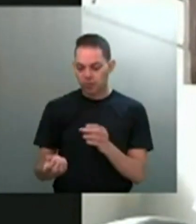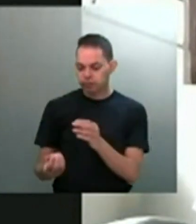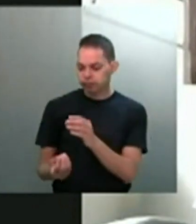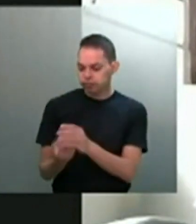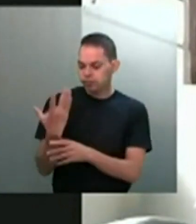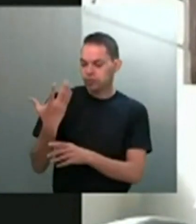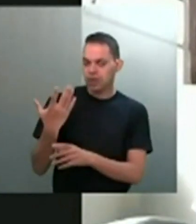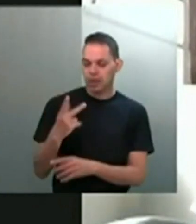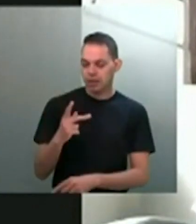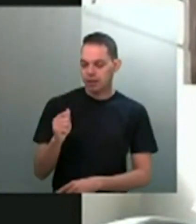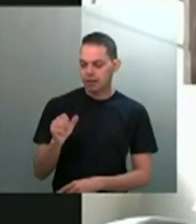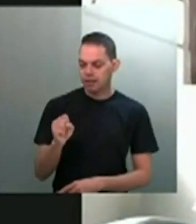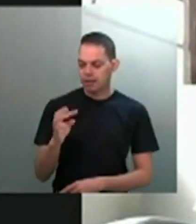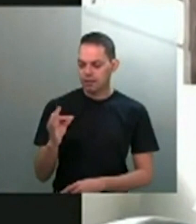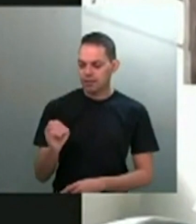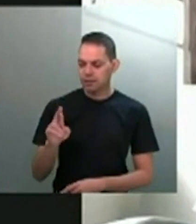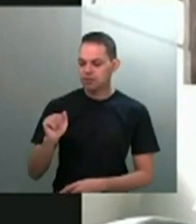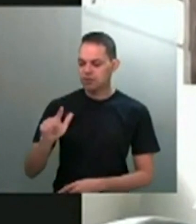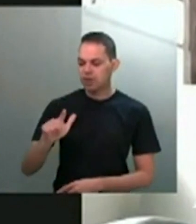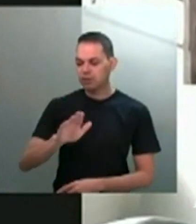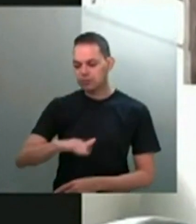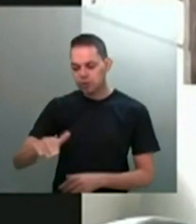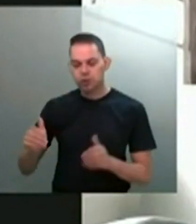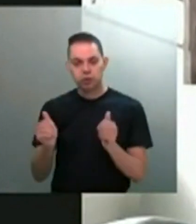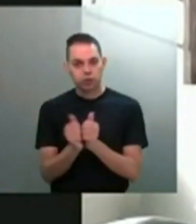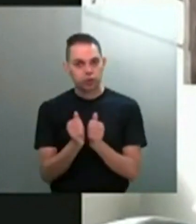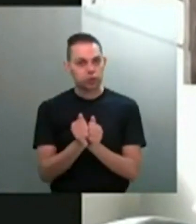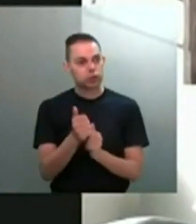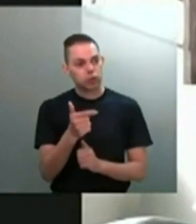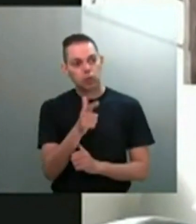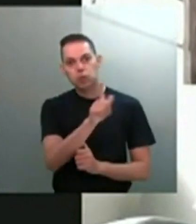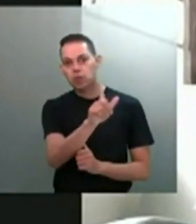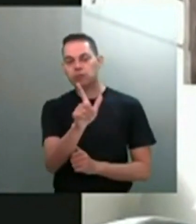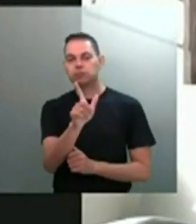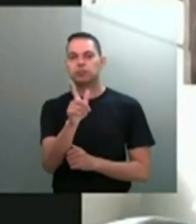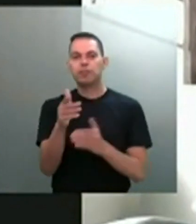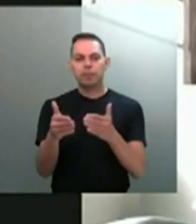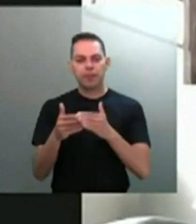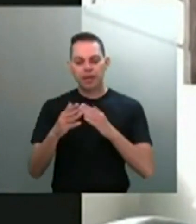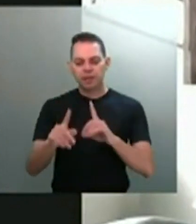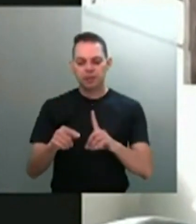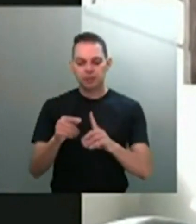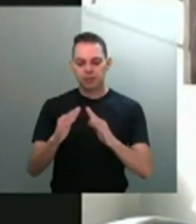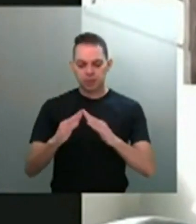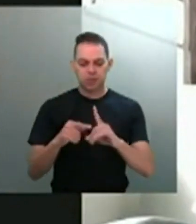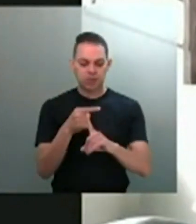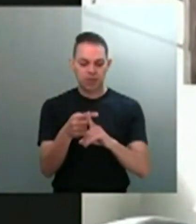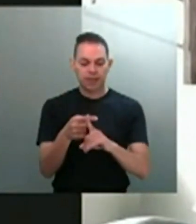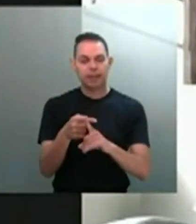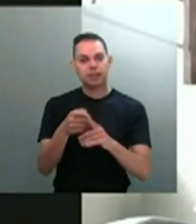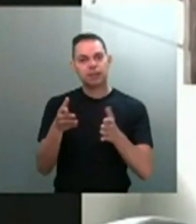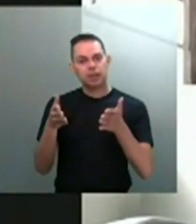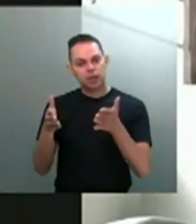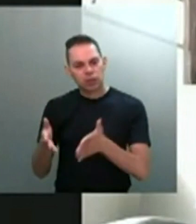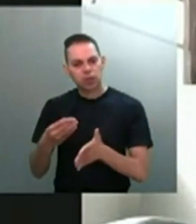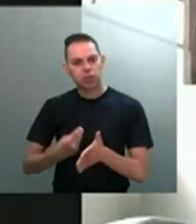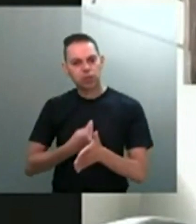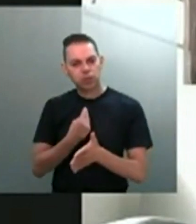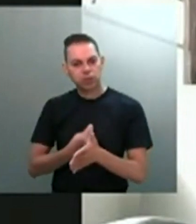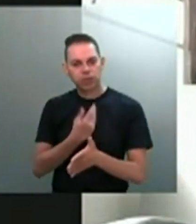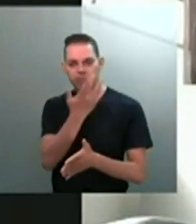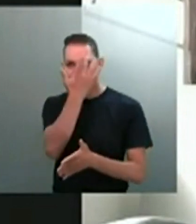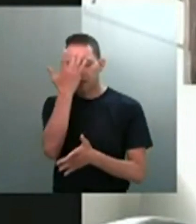Menor, junto com Dom Luciano Mendes de Almeida, pedindo que a Igreja se fizesse presente na vida dos